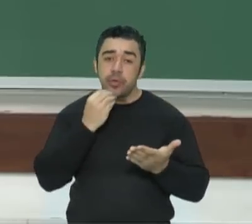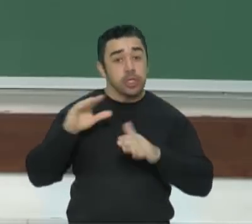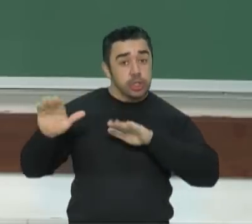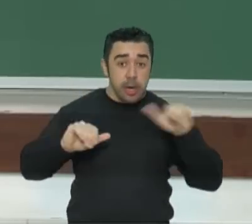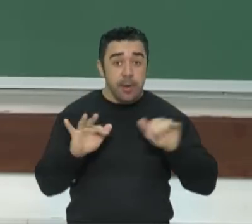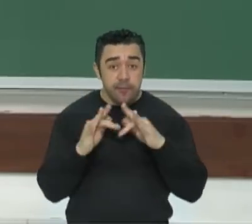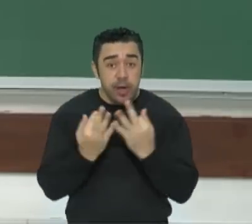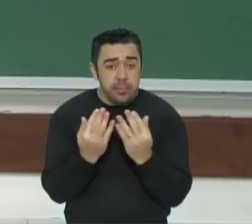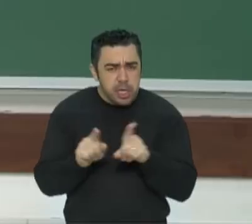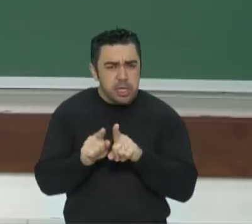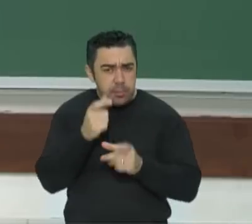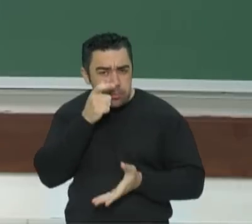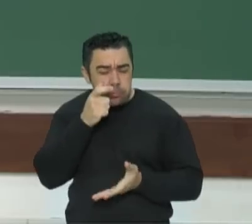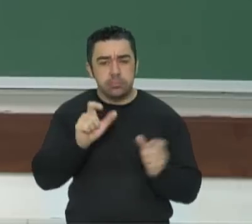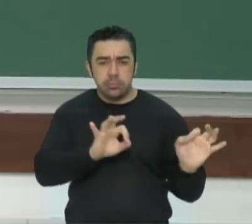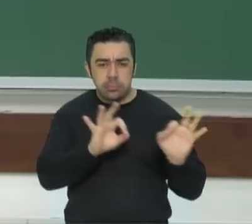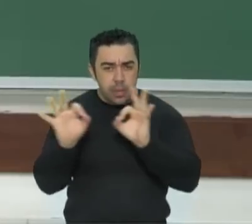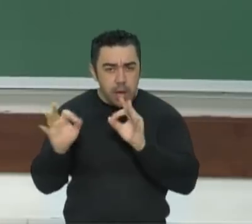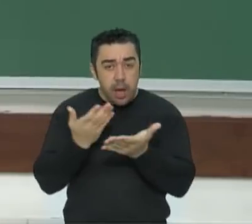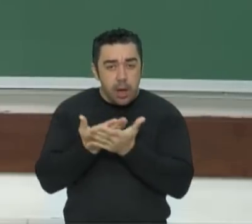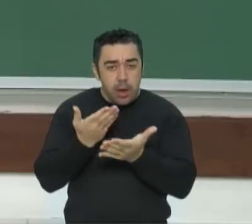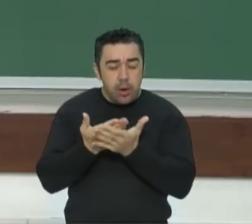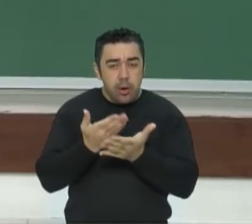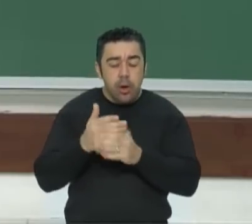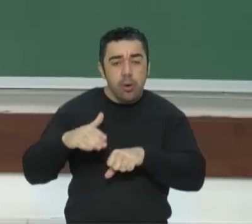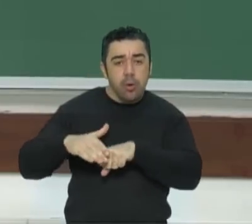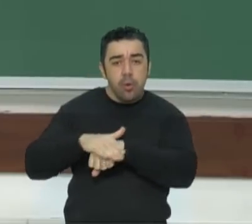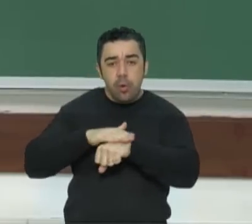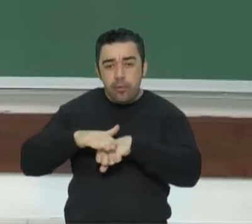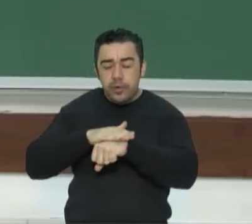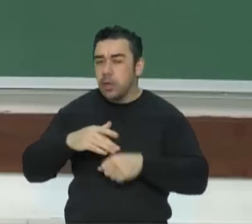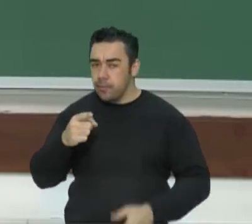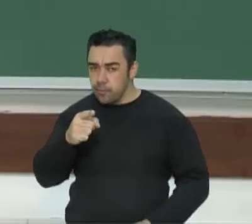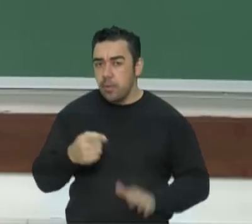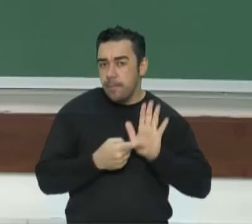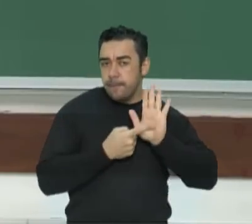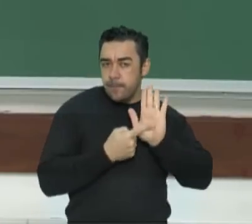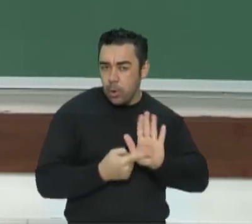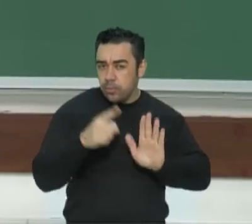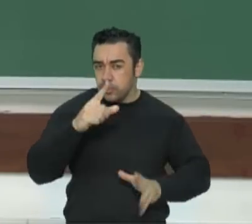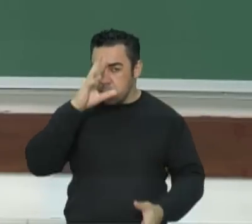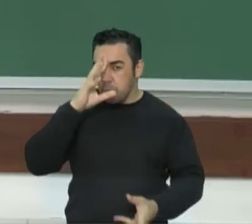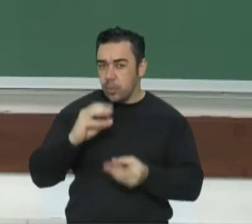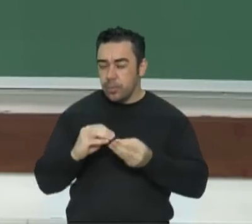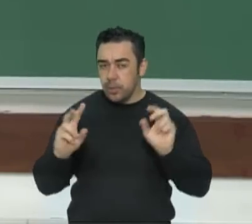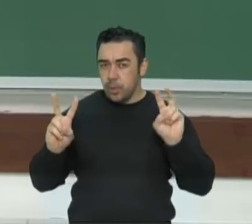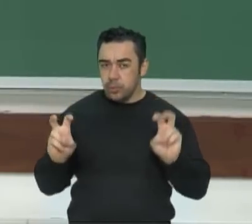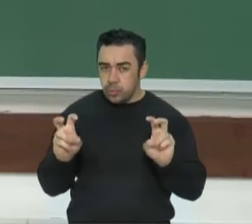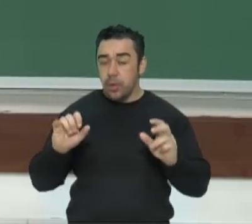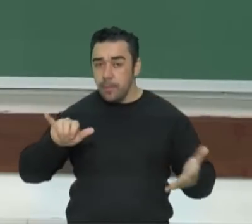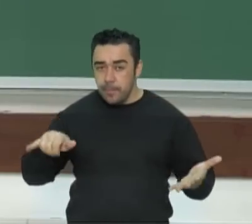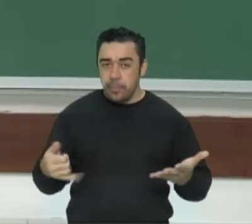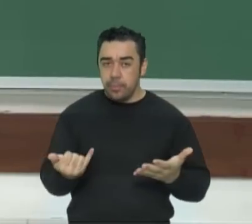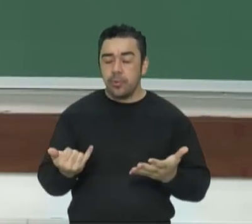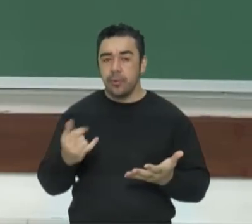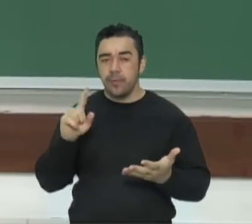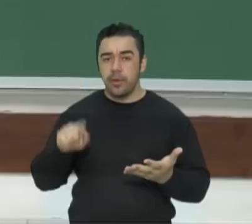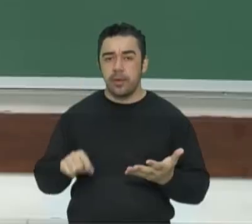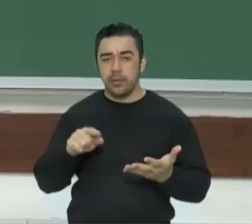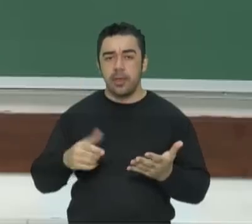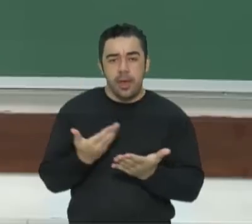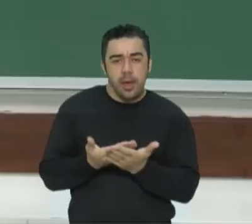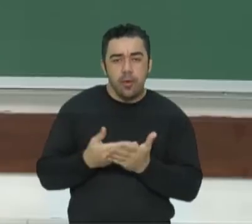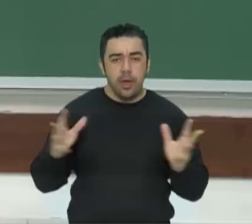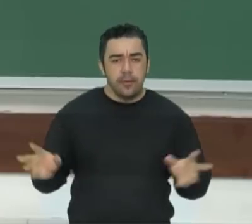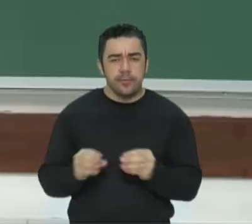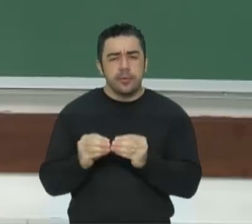família inteira também para assistir junto com você, para conversar. Mostra que você está entendendo do assunto. Aproveita que é revisão e vai